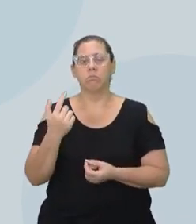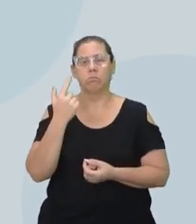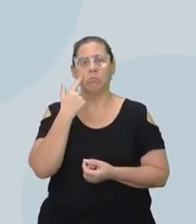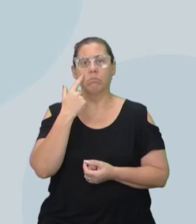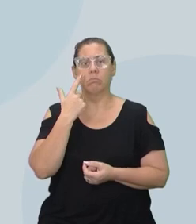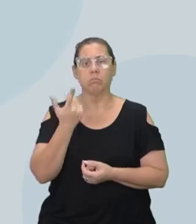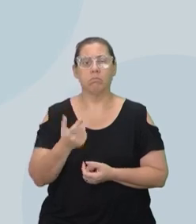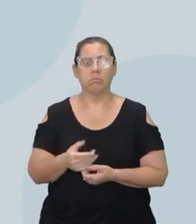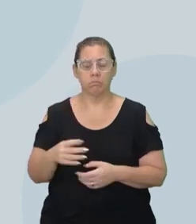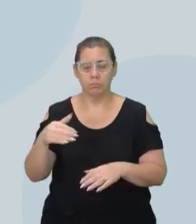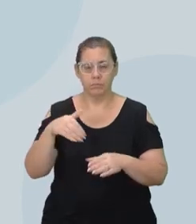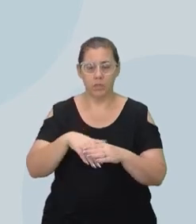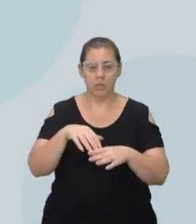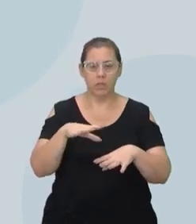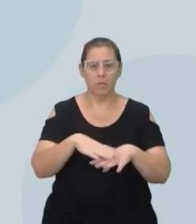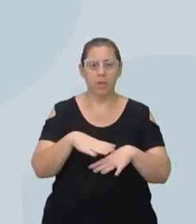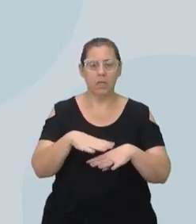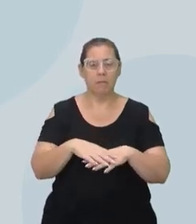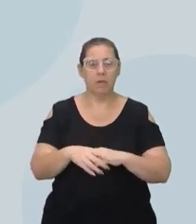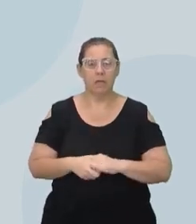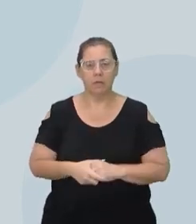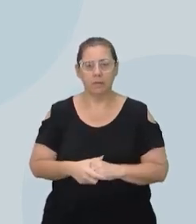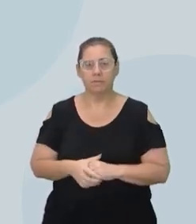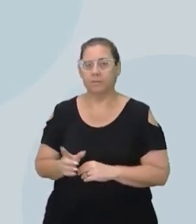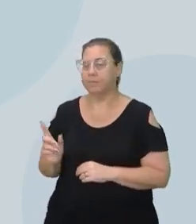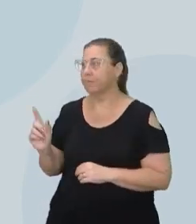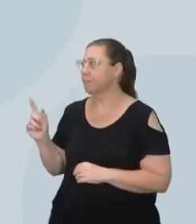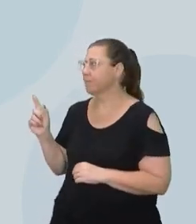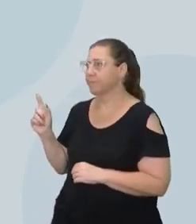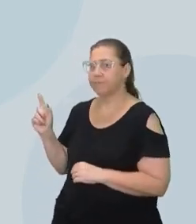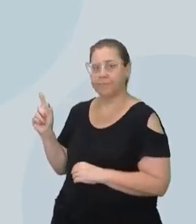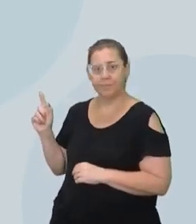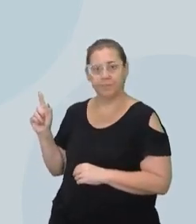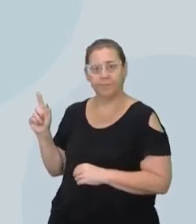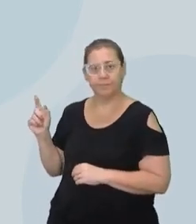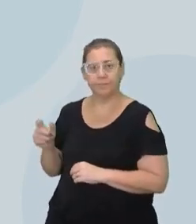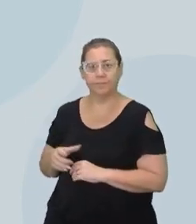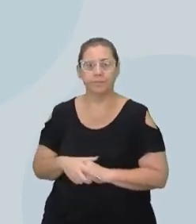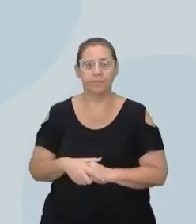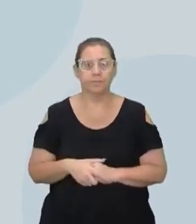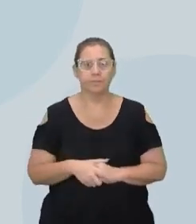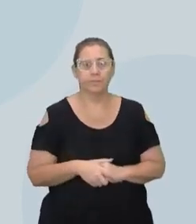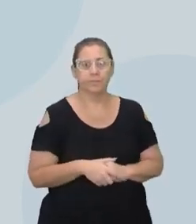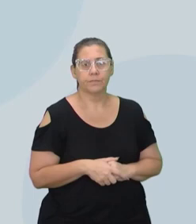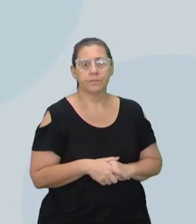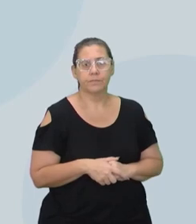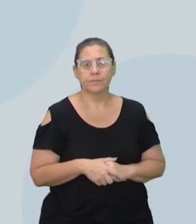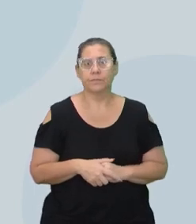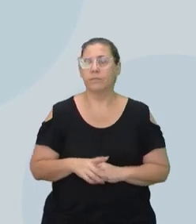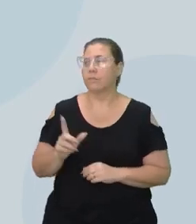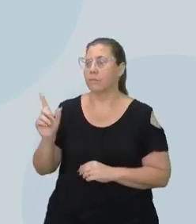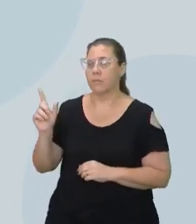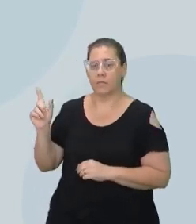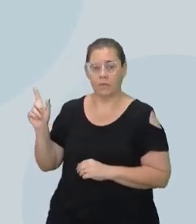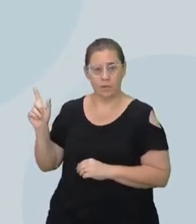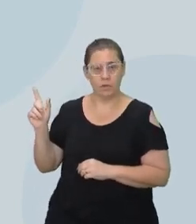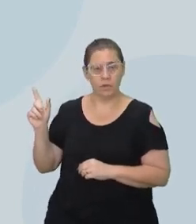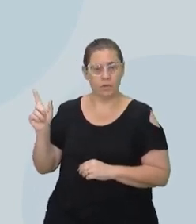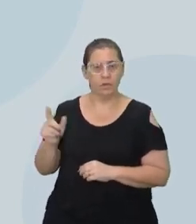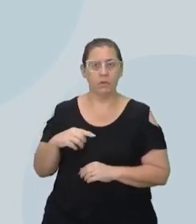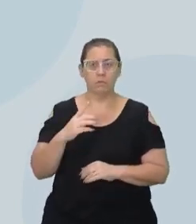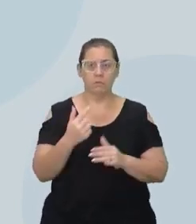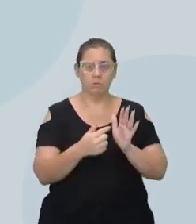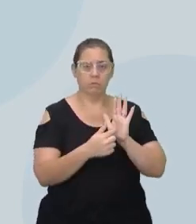Como é isso na matemática, o que está escrito. Então, a gente tem aqui, né, essa matriz, né, que